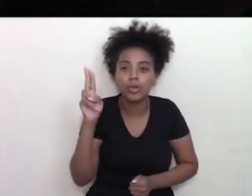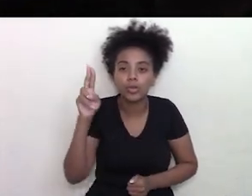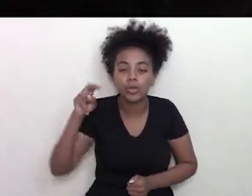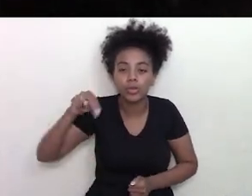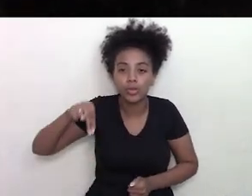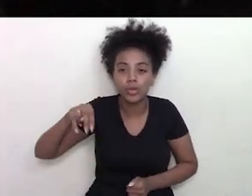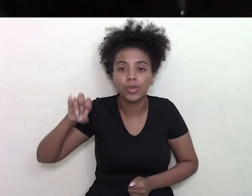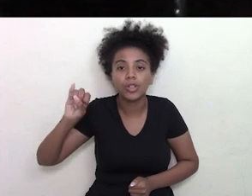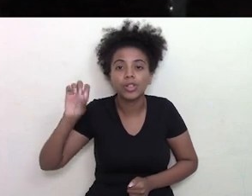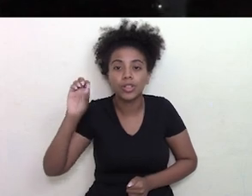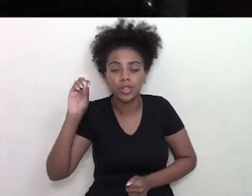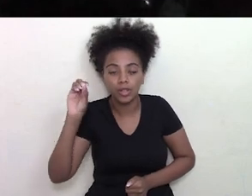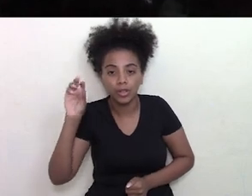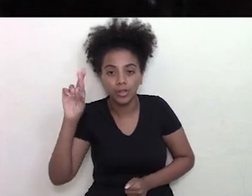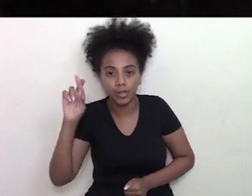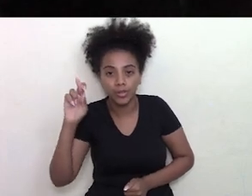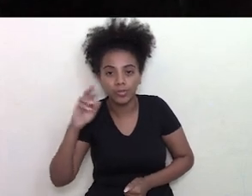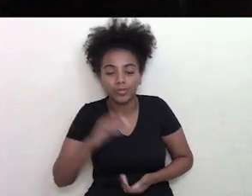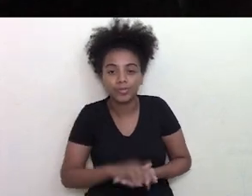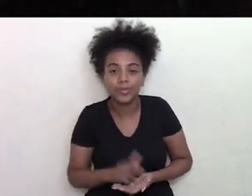Desce. Vamos ver.